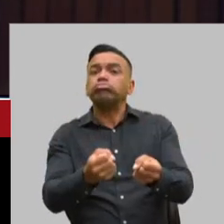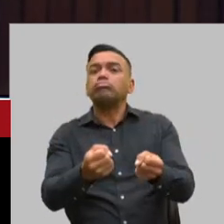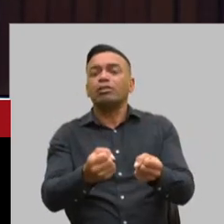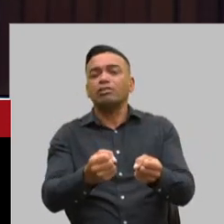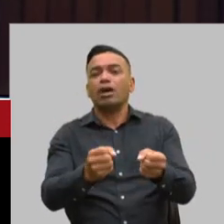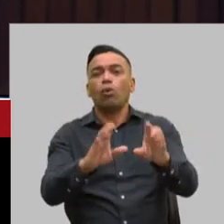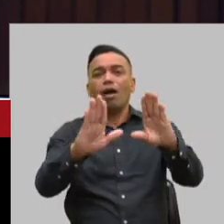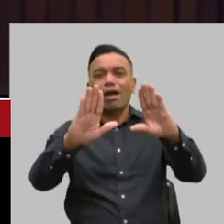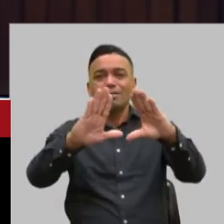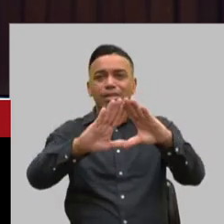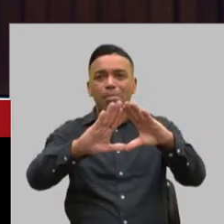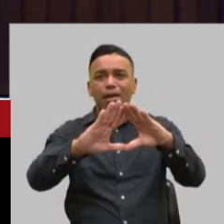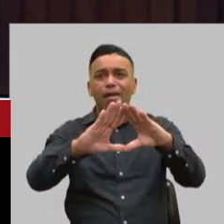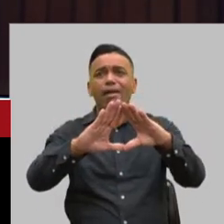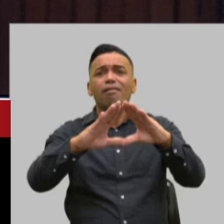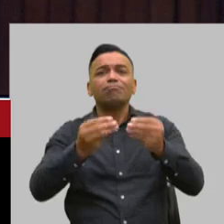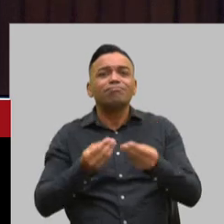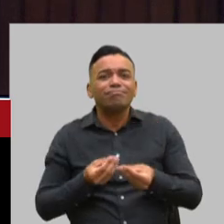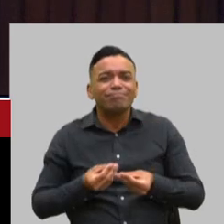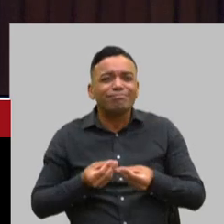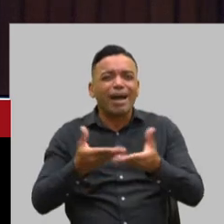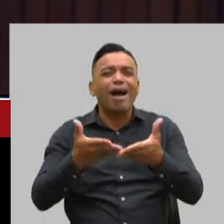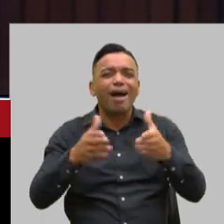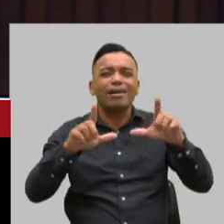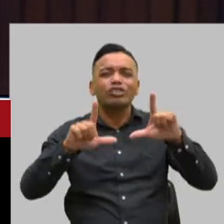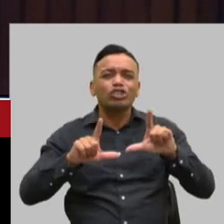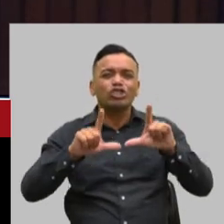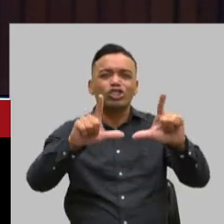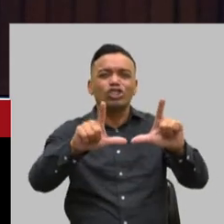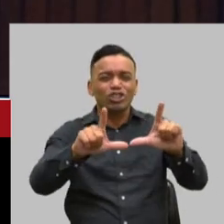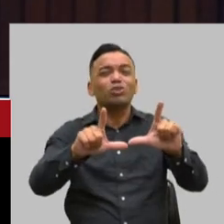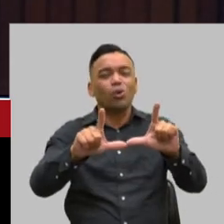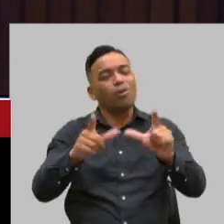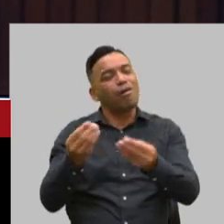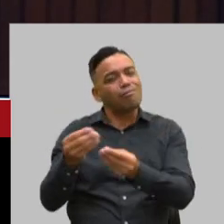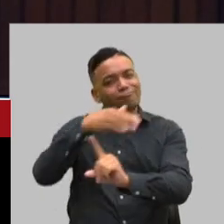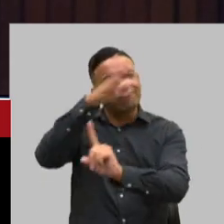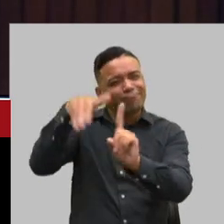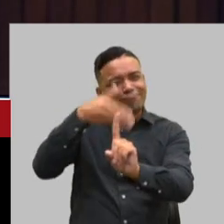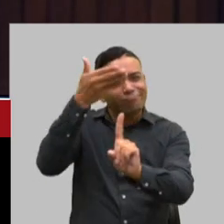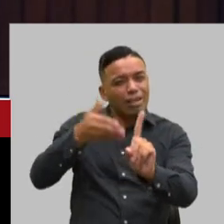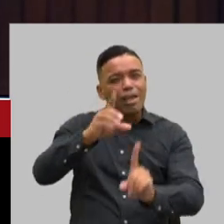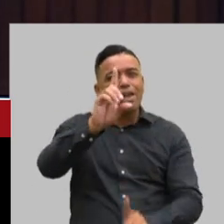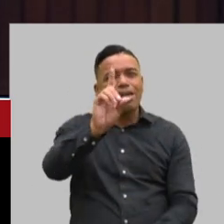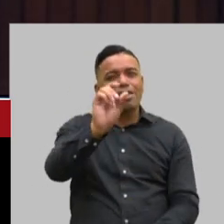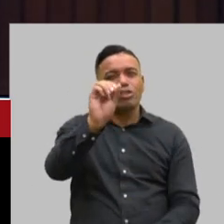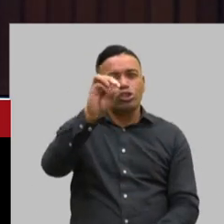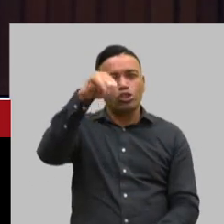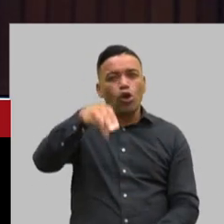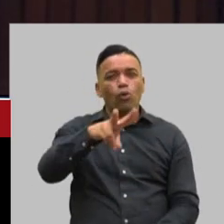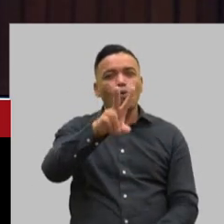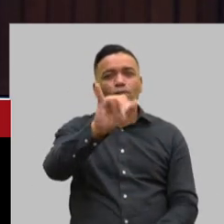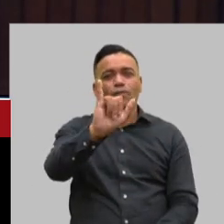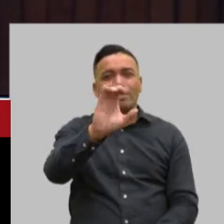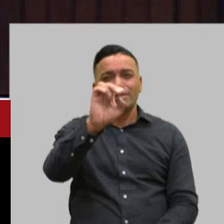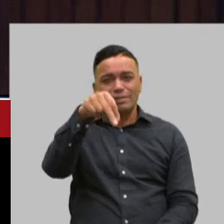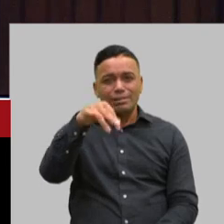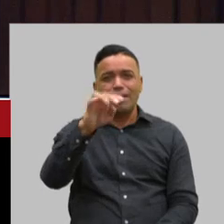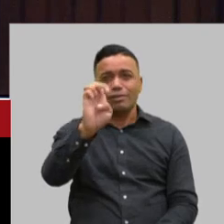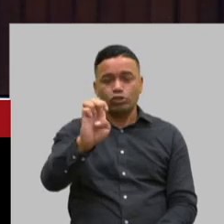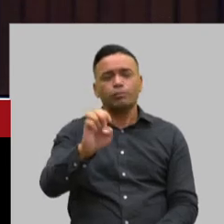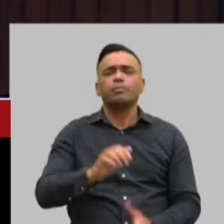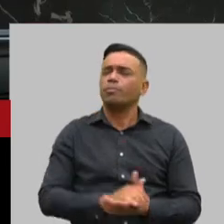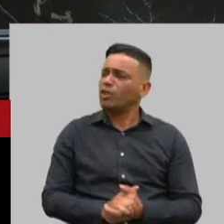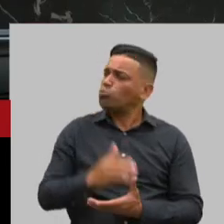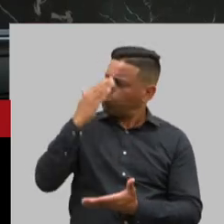o título de cidadão honorário de Minas Gerais a Dom Vicente de Paula Ferreira. Eu tenho a convicção, Dom